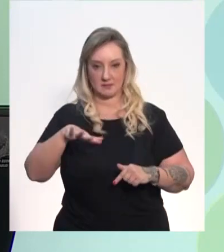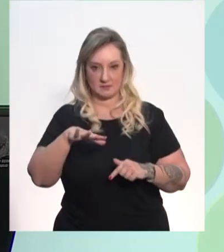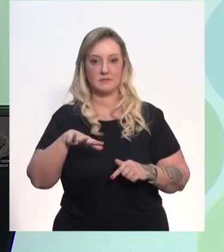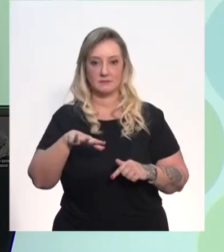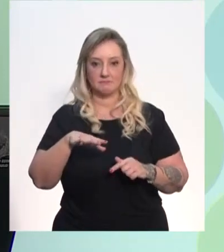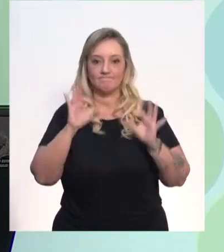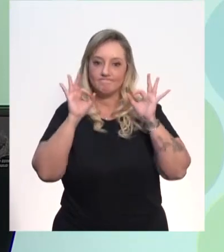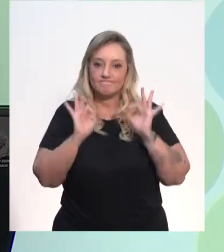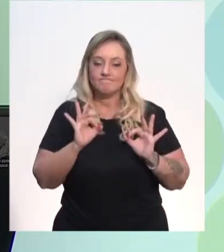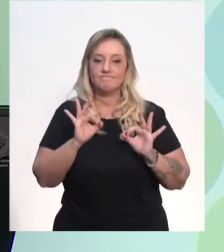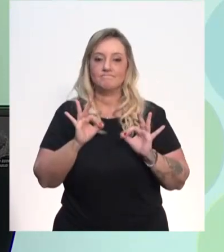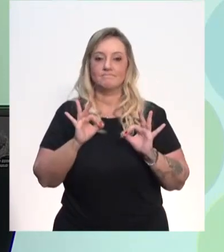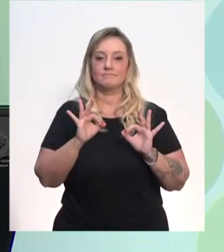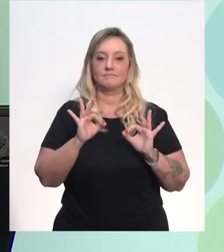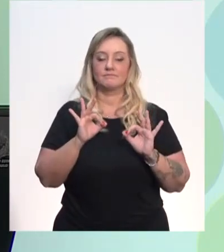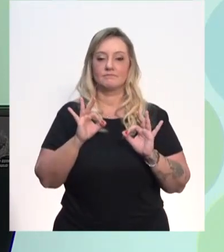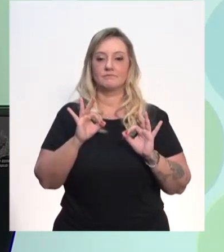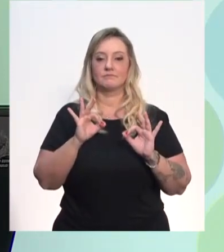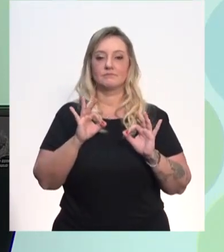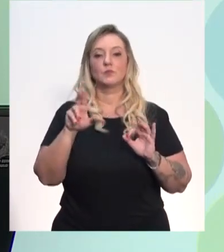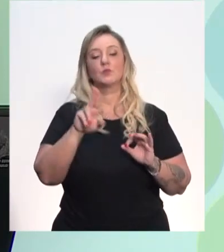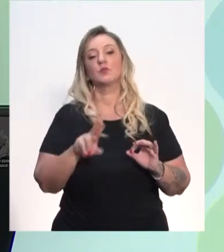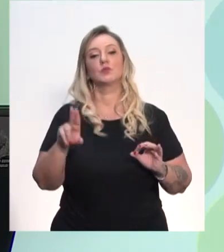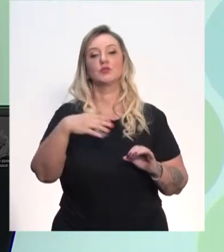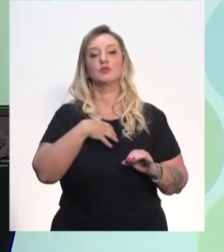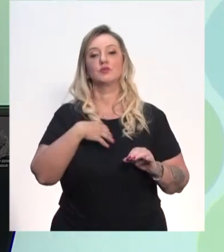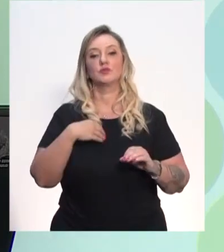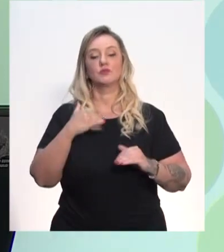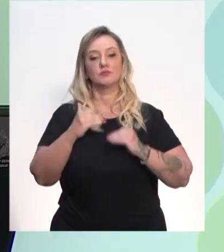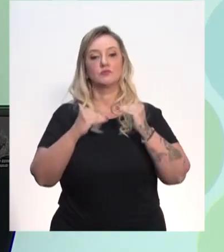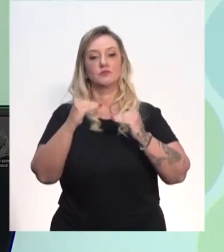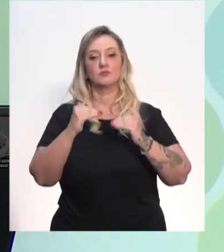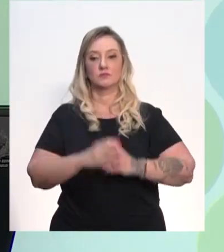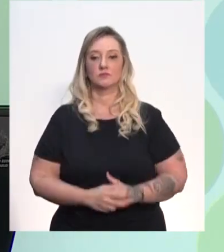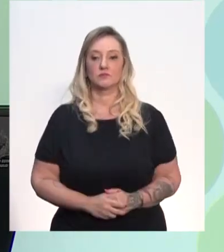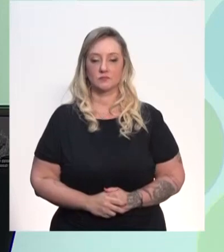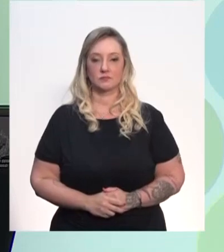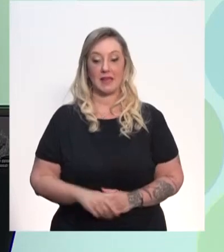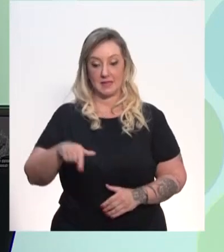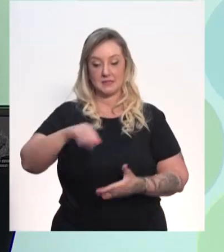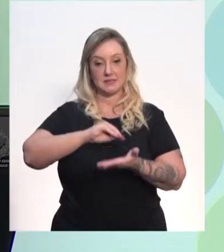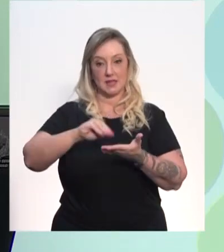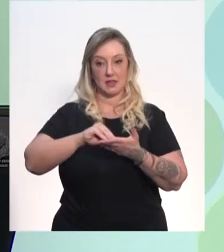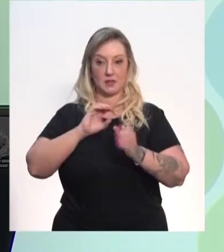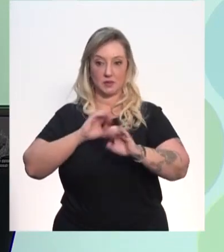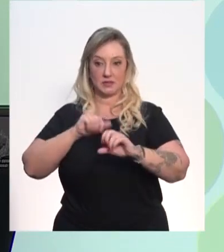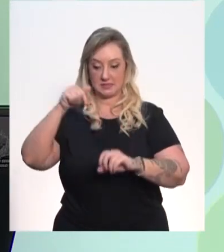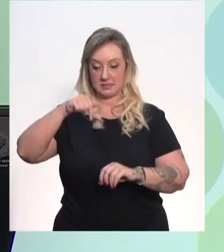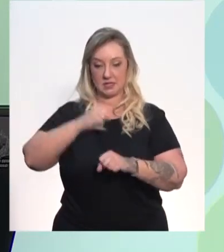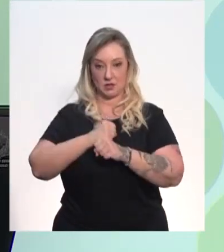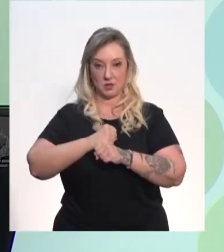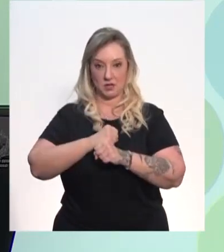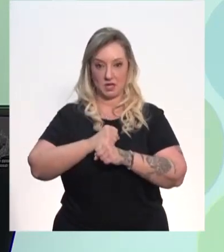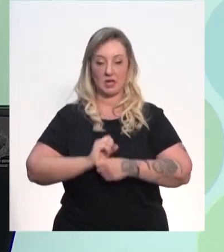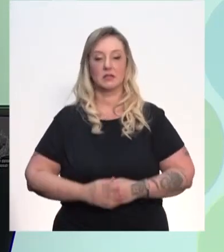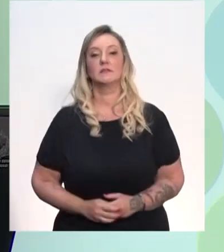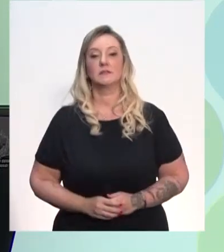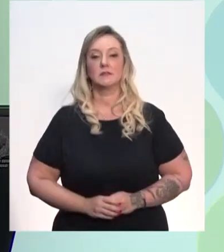a ATPC, ela é um momento, um espaço, tanto para estudo, quanto para desenvolvimento